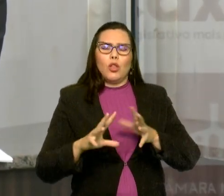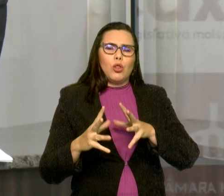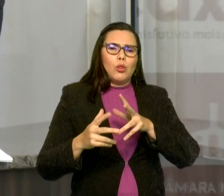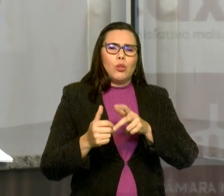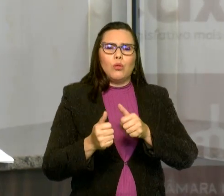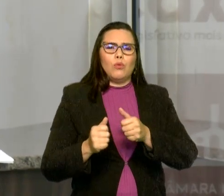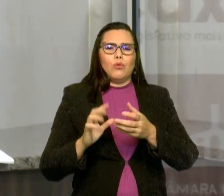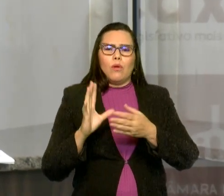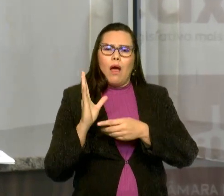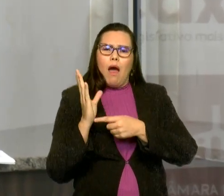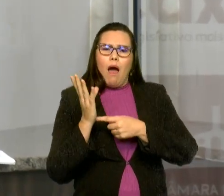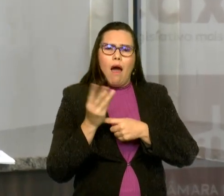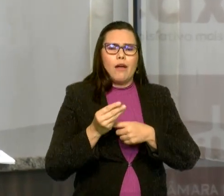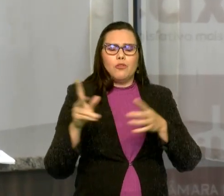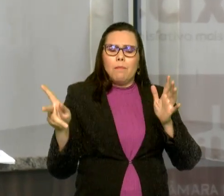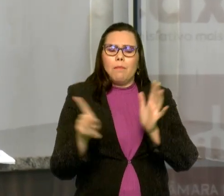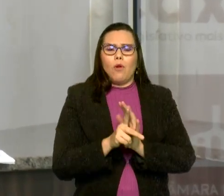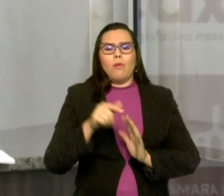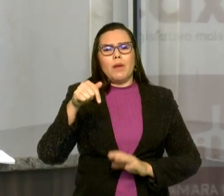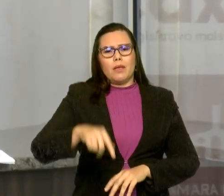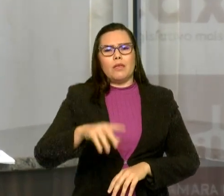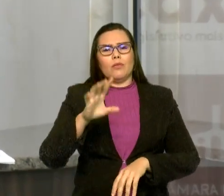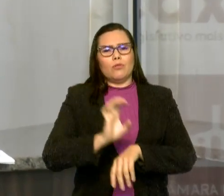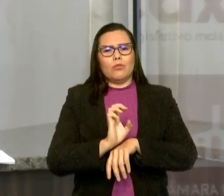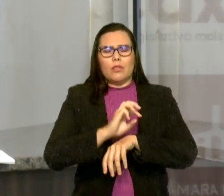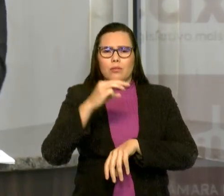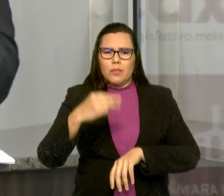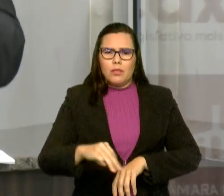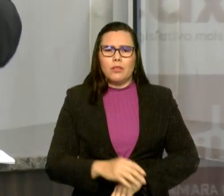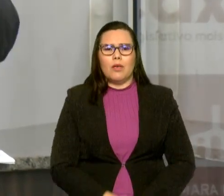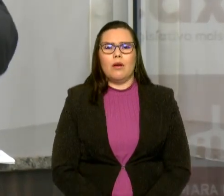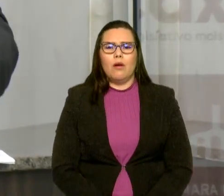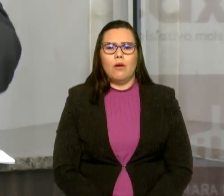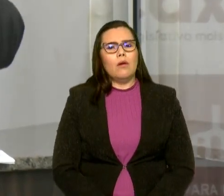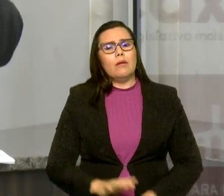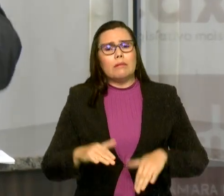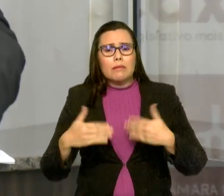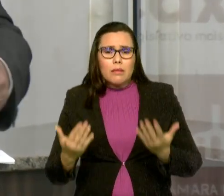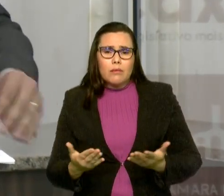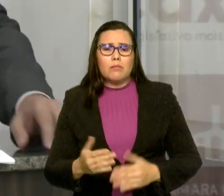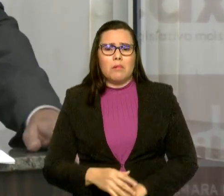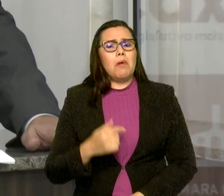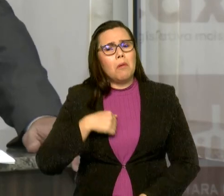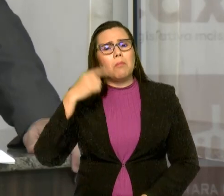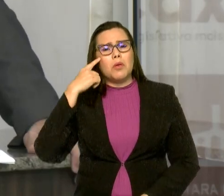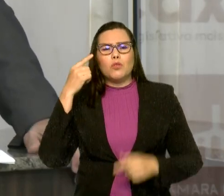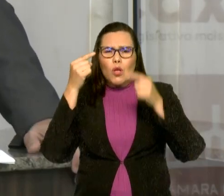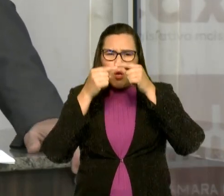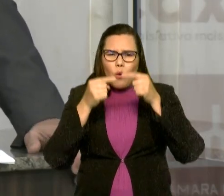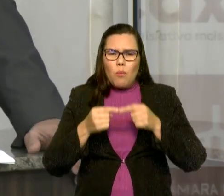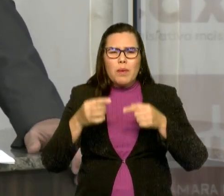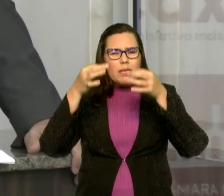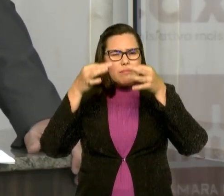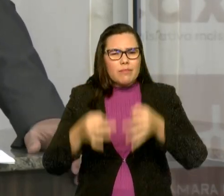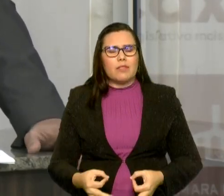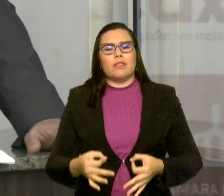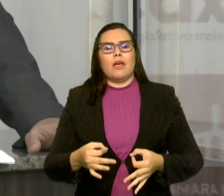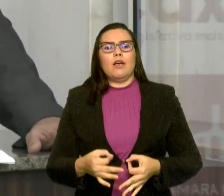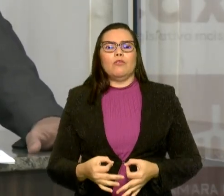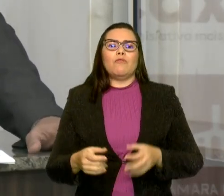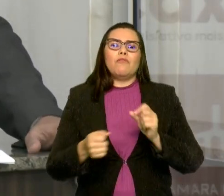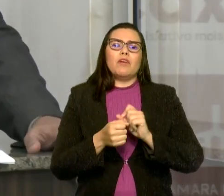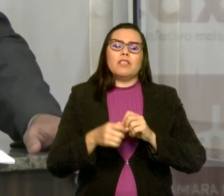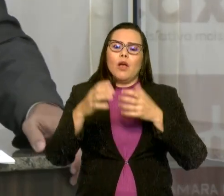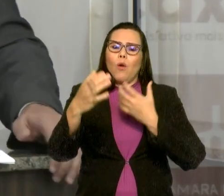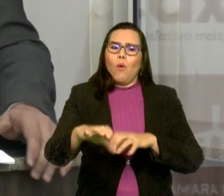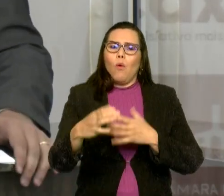Joaquim, explorar nos concursos públicos a literatura nacional sem se dedicar também a explorar a nossa literatura aqui do